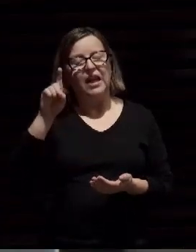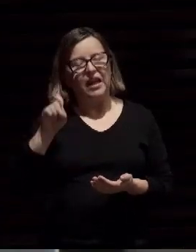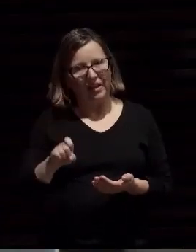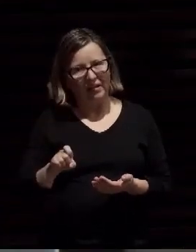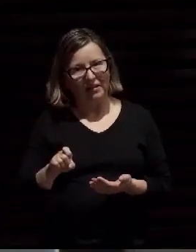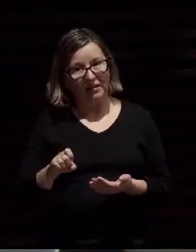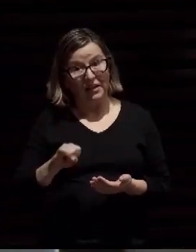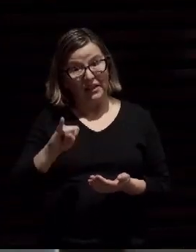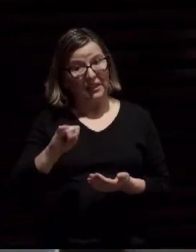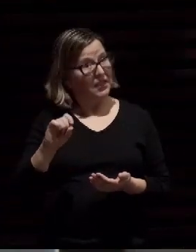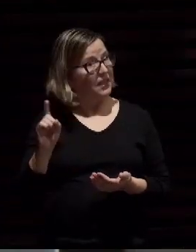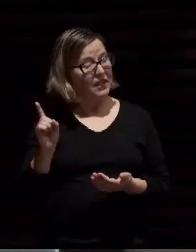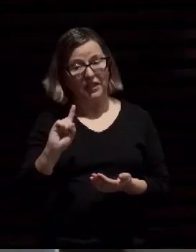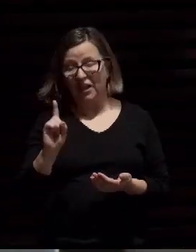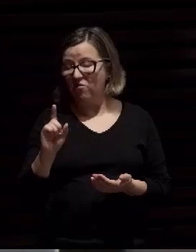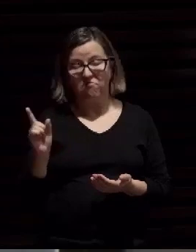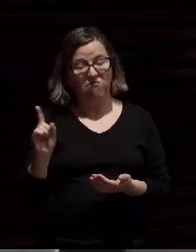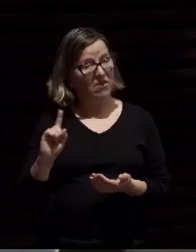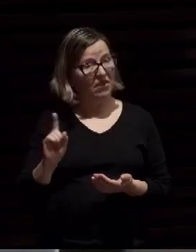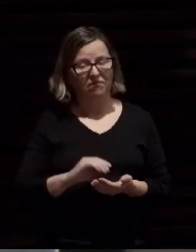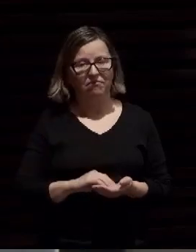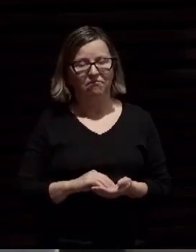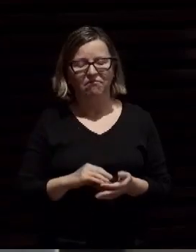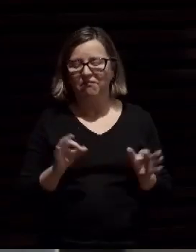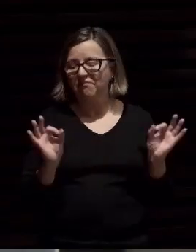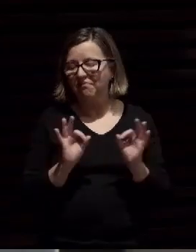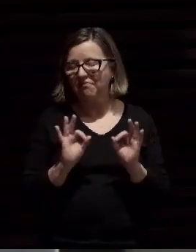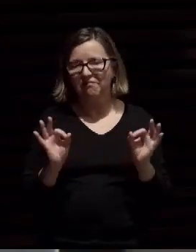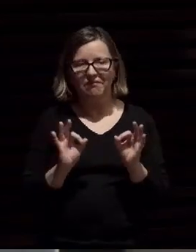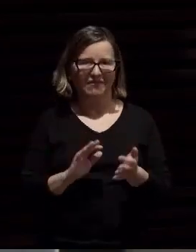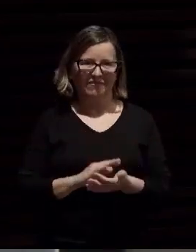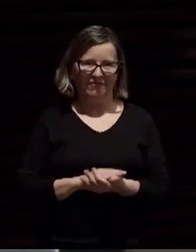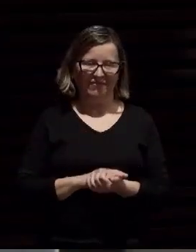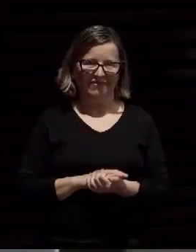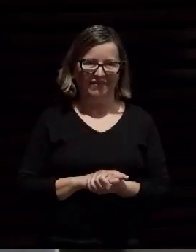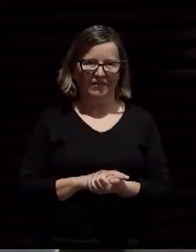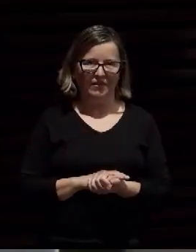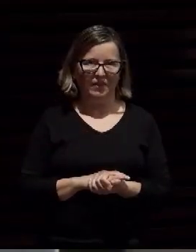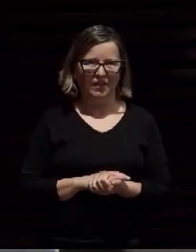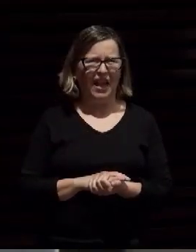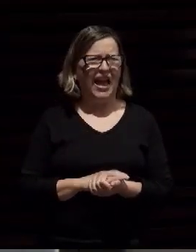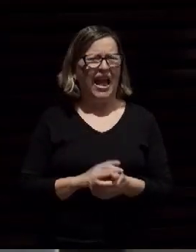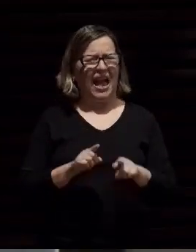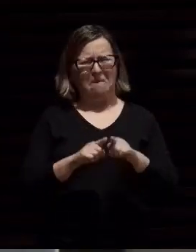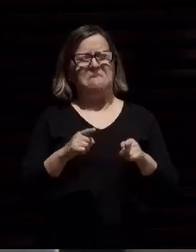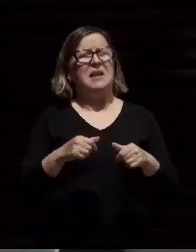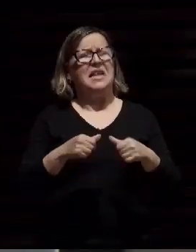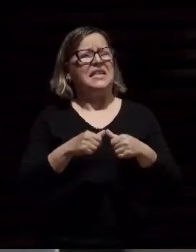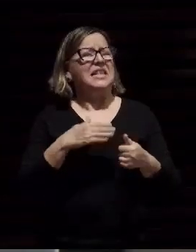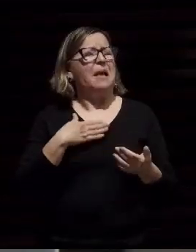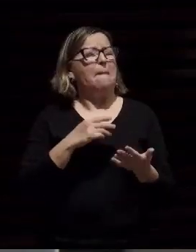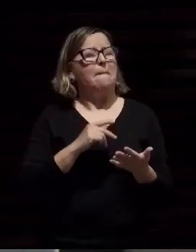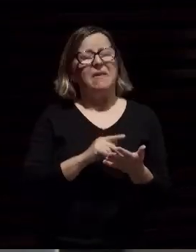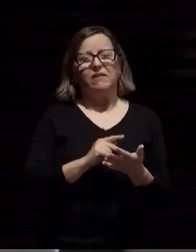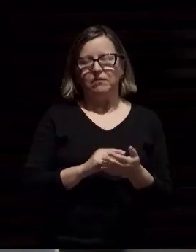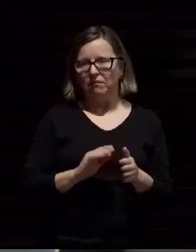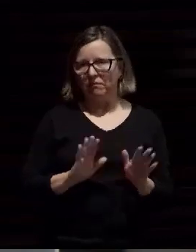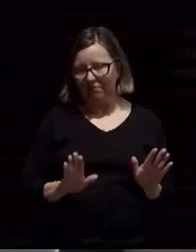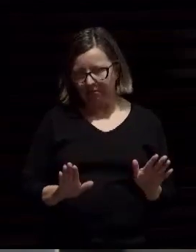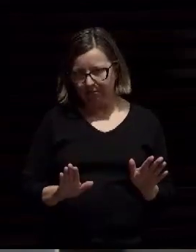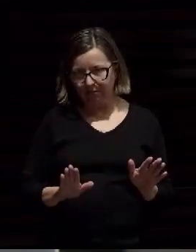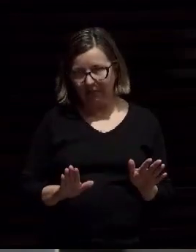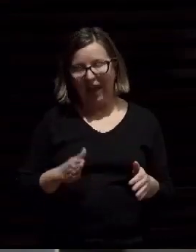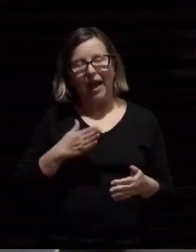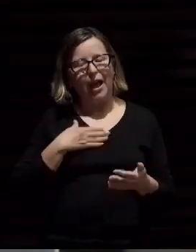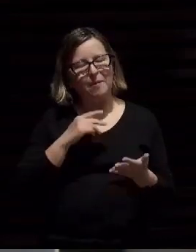não é. Simples assim. Mas essa é minha verdade. A minha verdade é